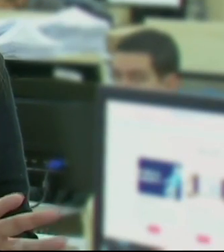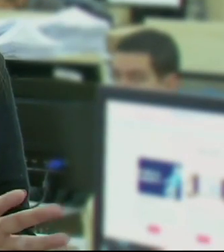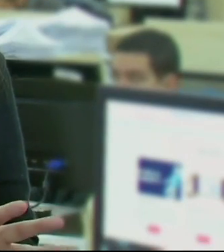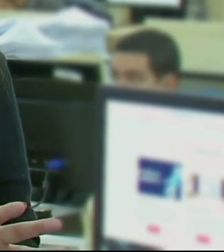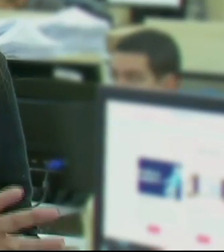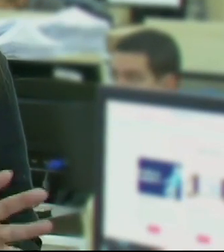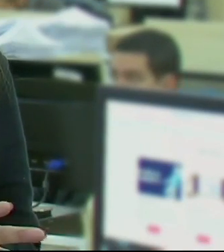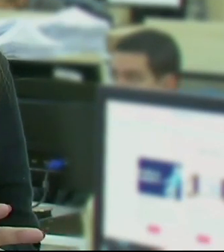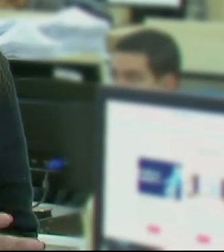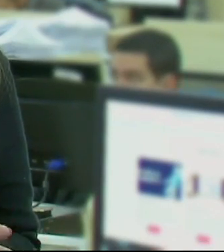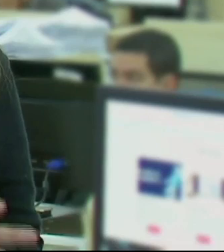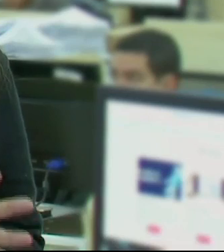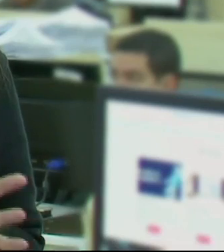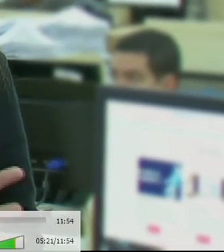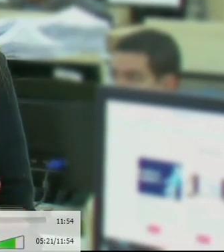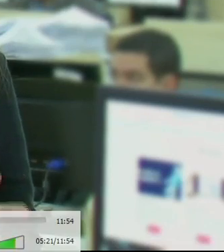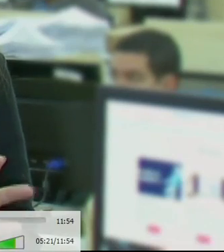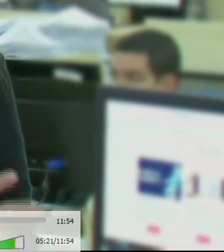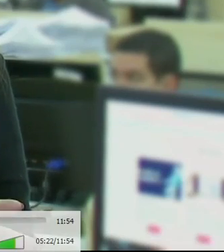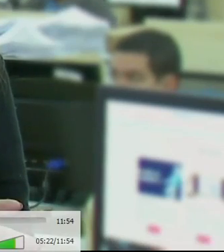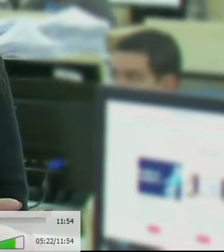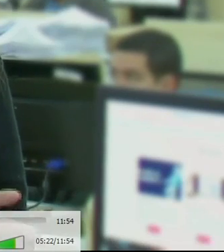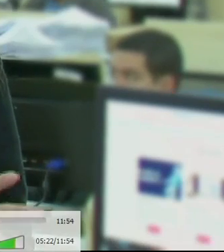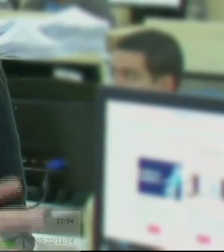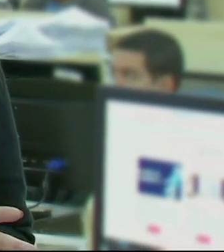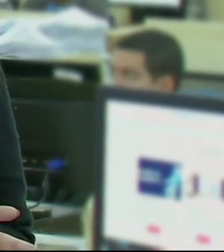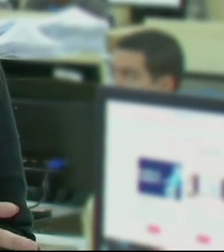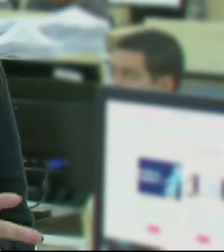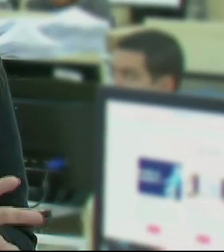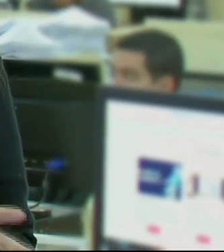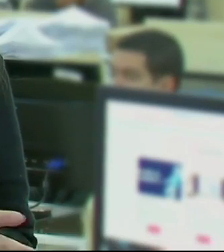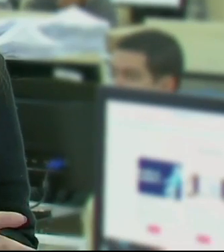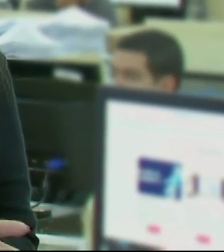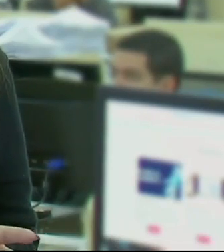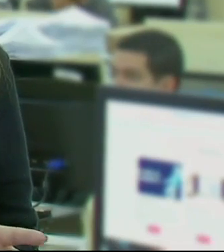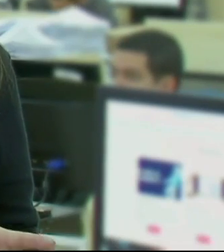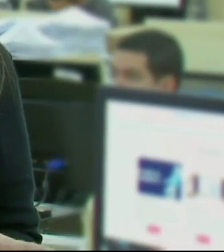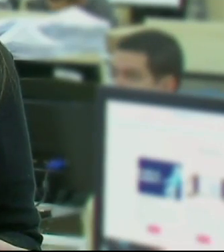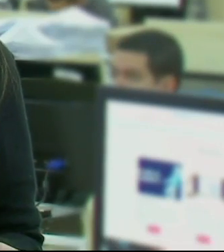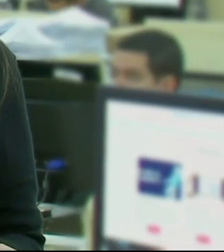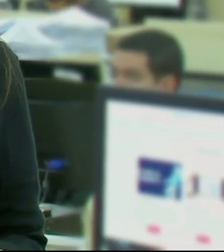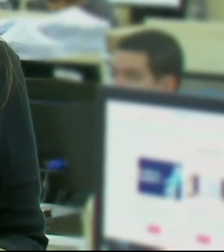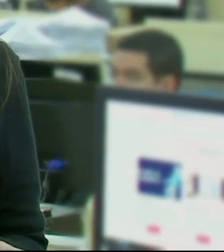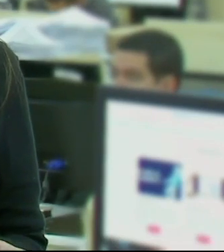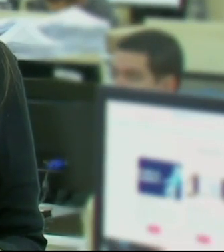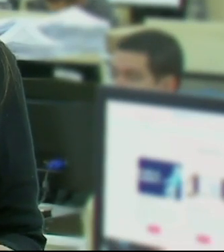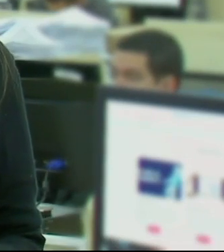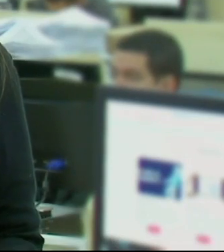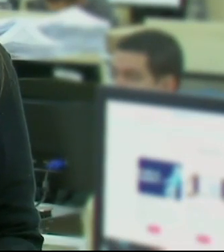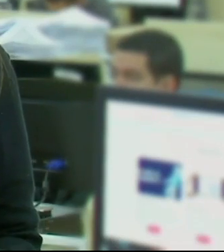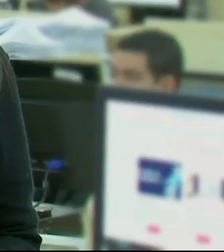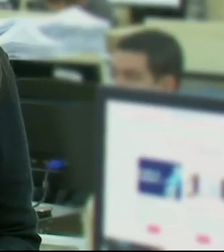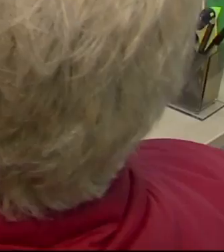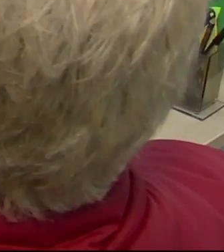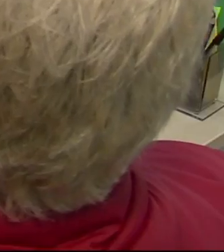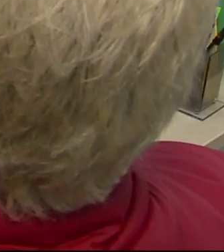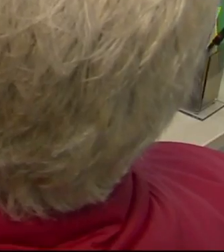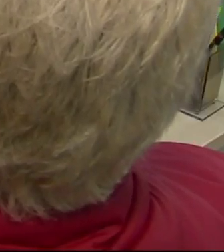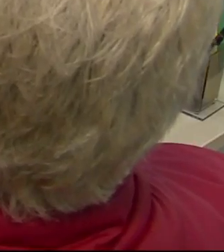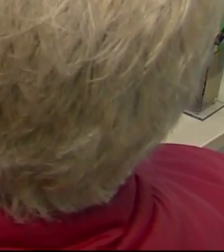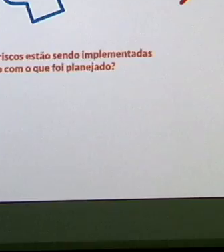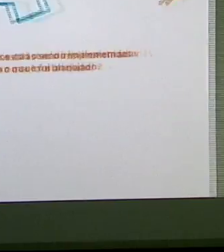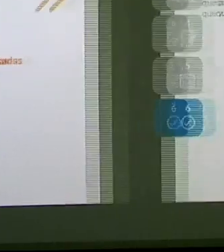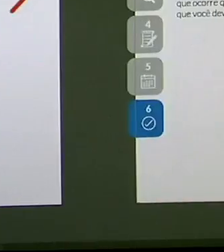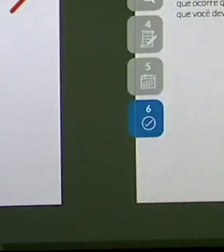nosso material didático ele é preparado elaborado por uma equipe que está subdividida em dois segmentos